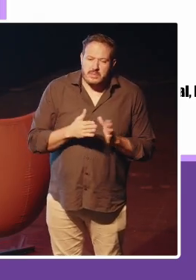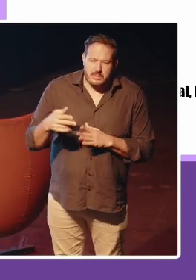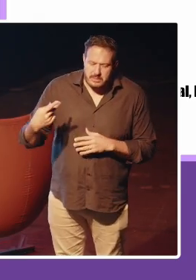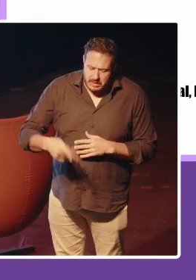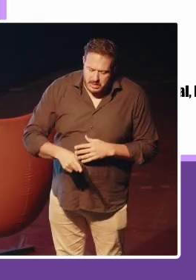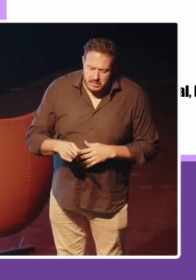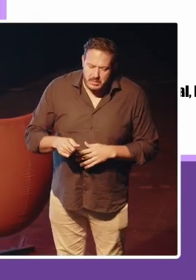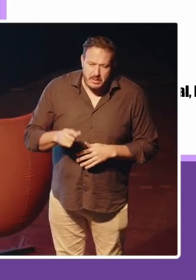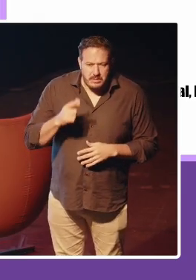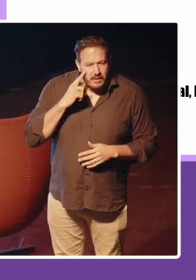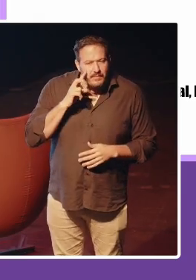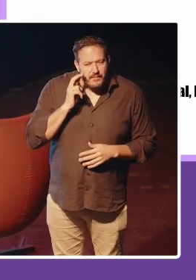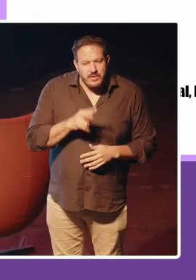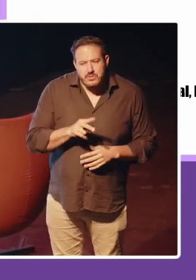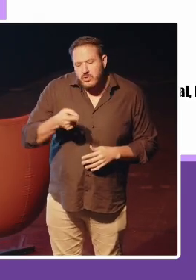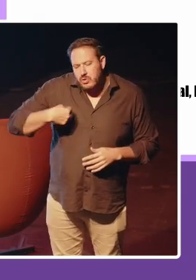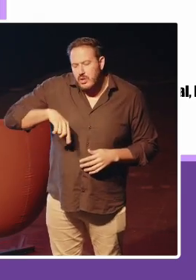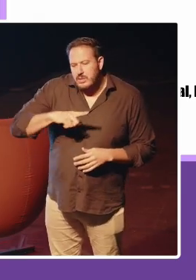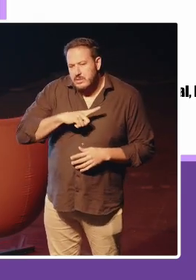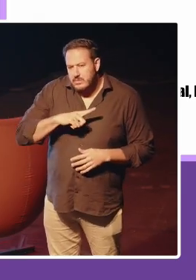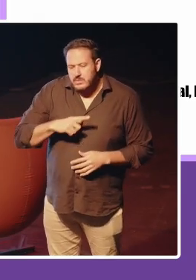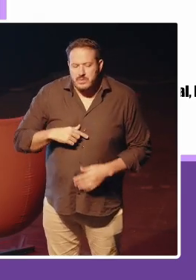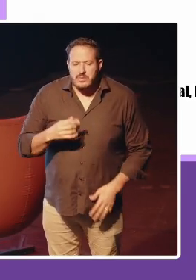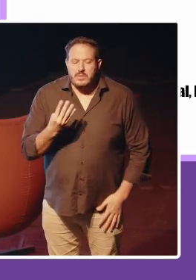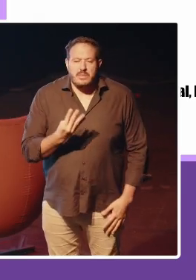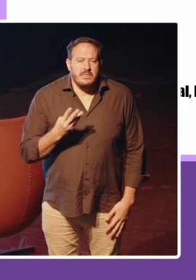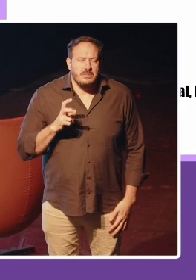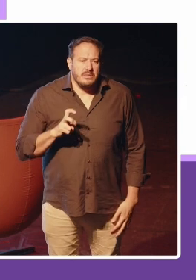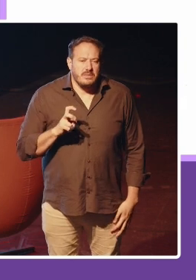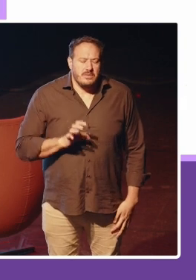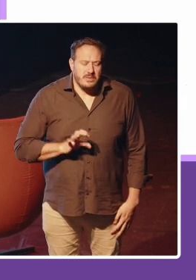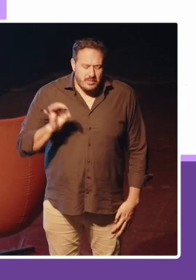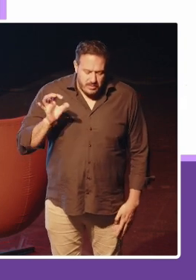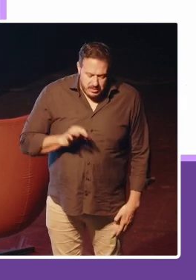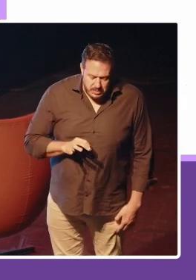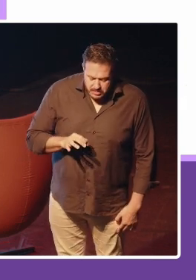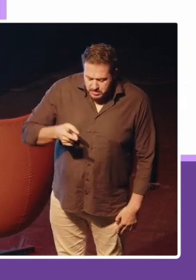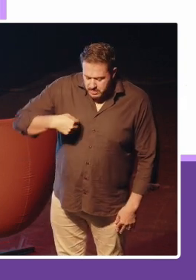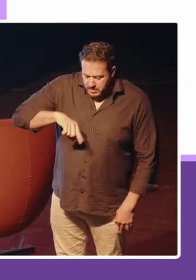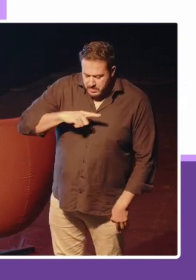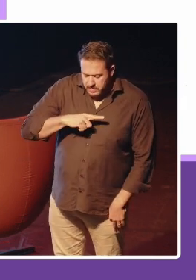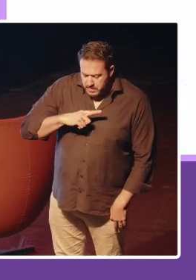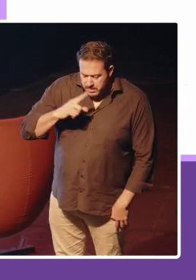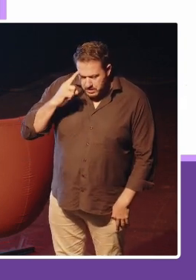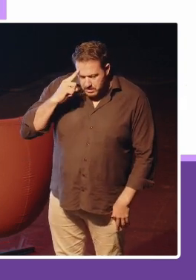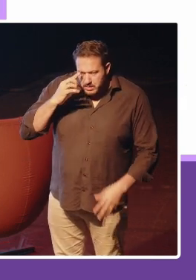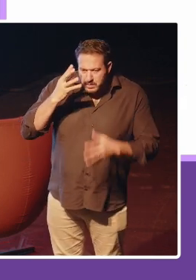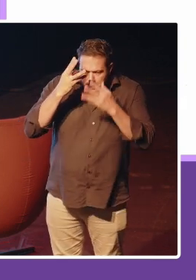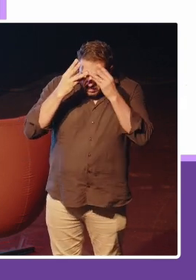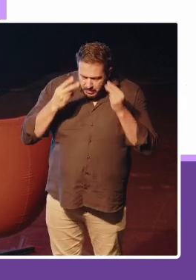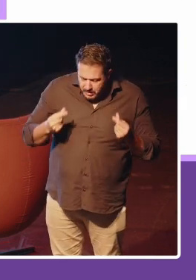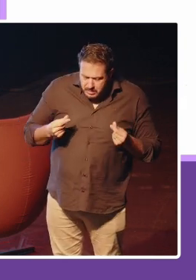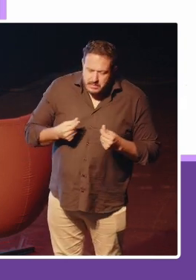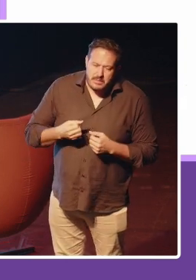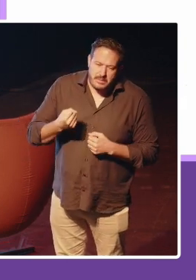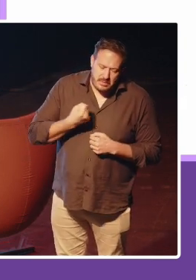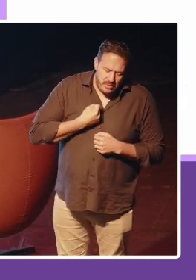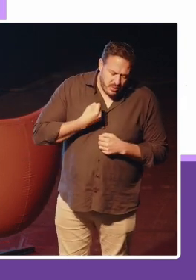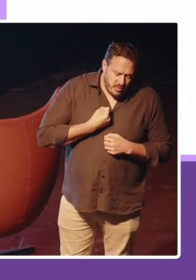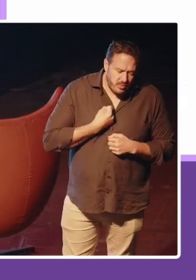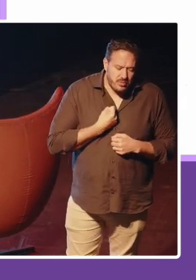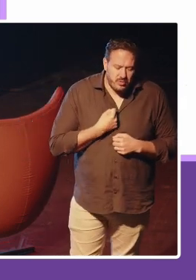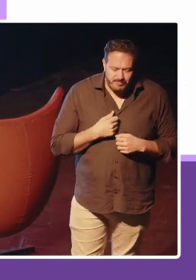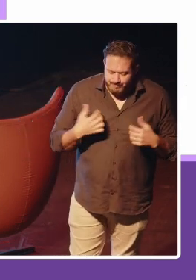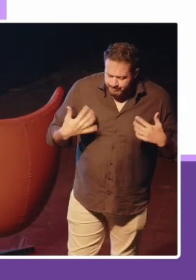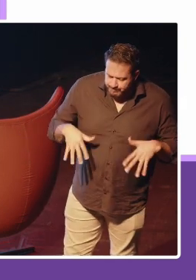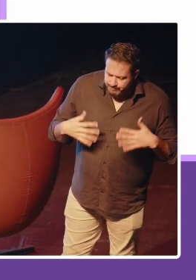é estimado que nós preveniríamos 45% dos casos de demência. Tá? Esse é um número bastante expressivo,